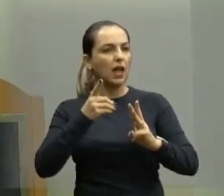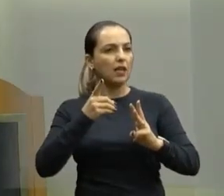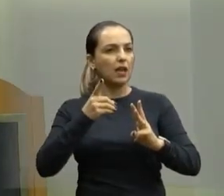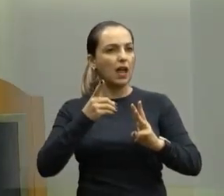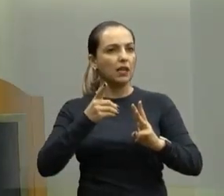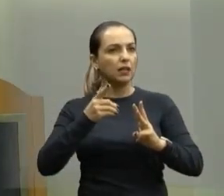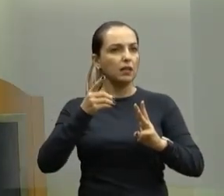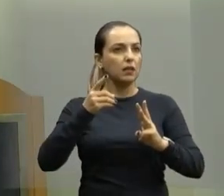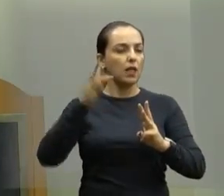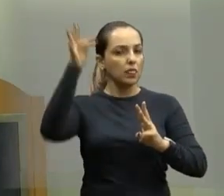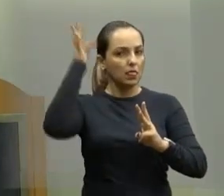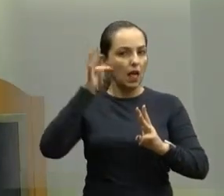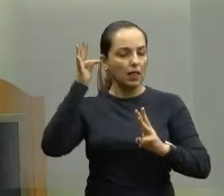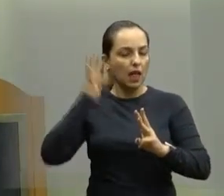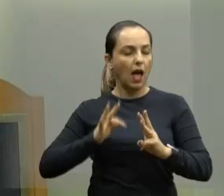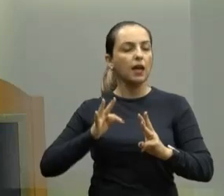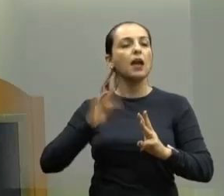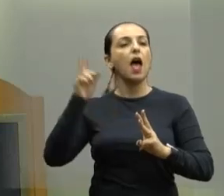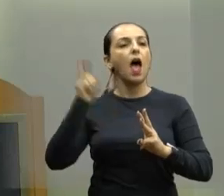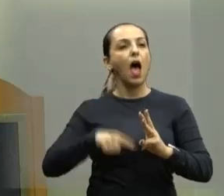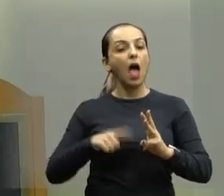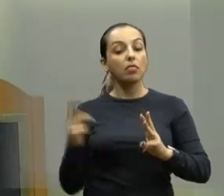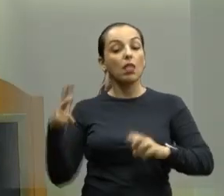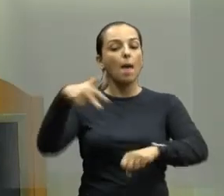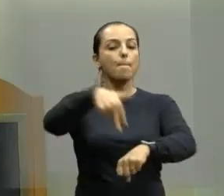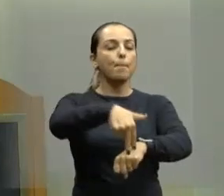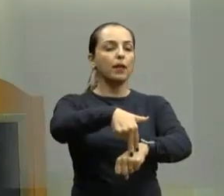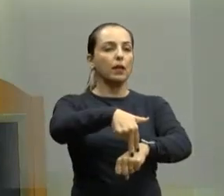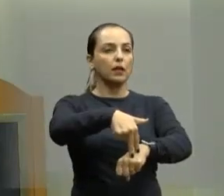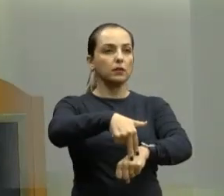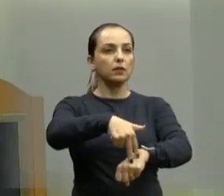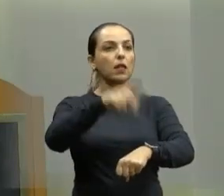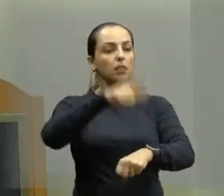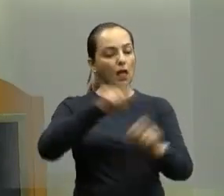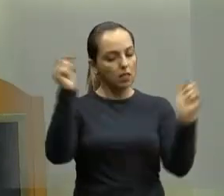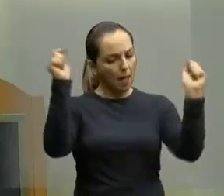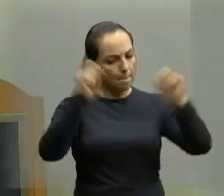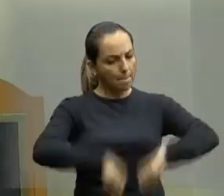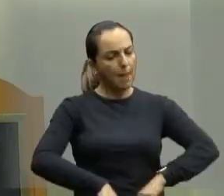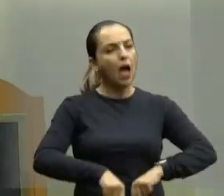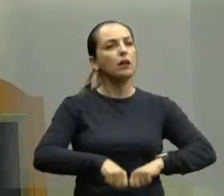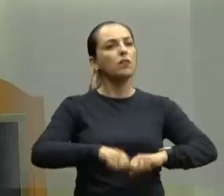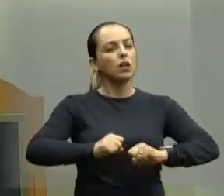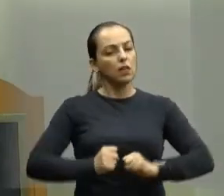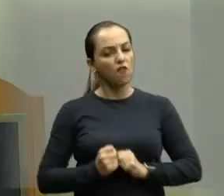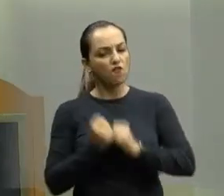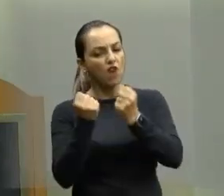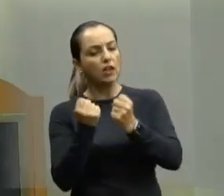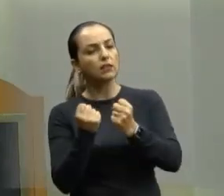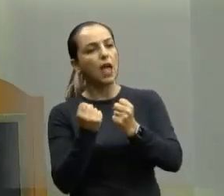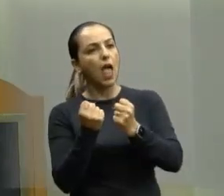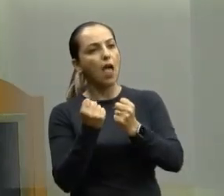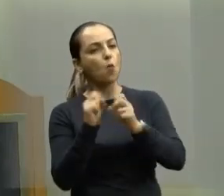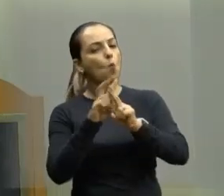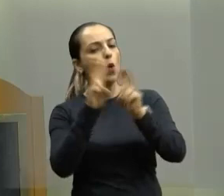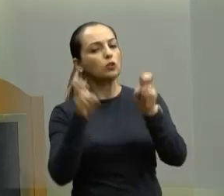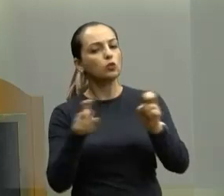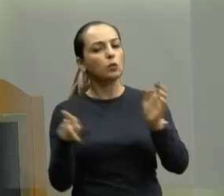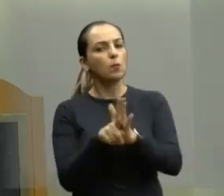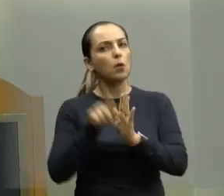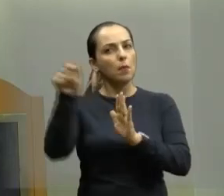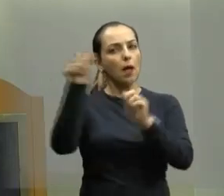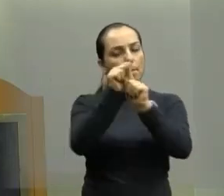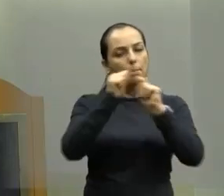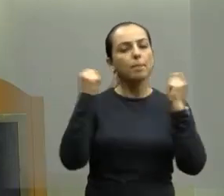Tainara faria uma mulher bissexual que ocupou né E que eu tenho certeza que vai levar e vai defender com unhas e dentes essa pauta lá na